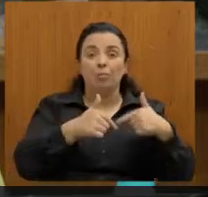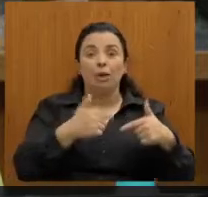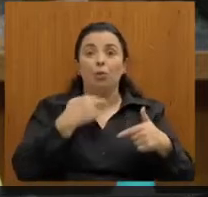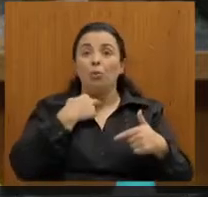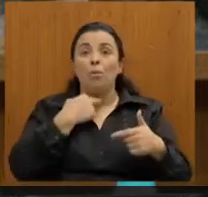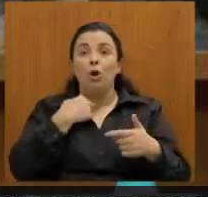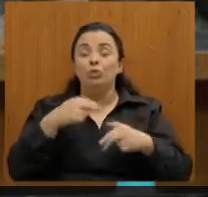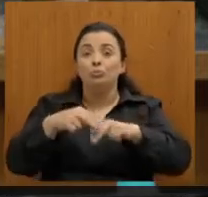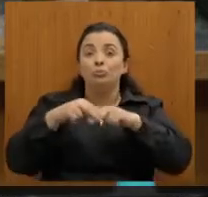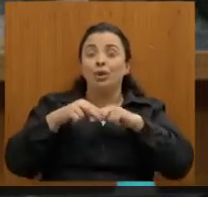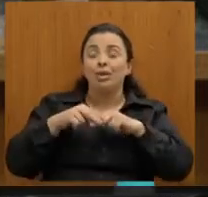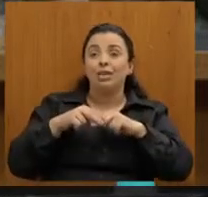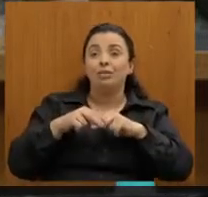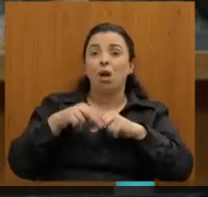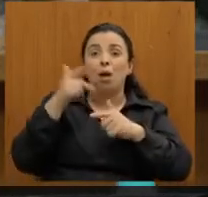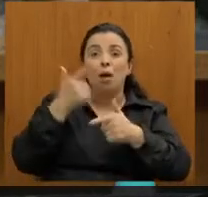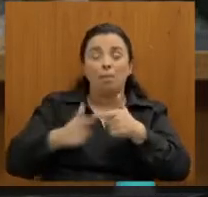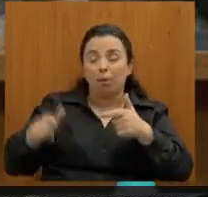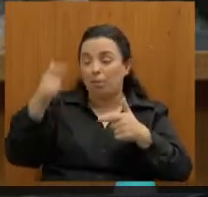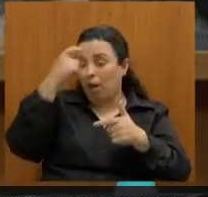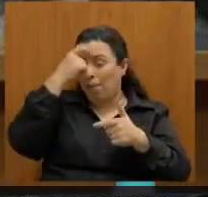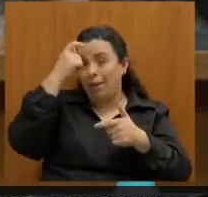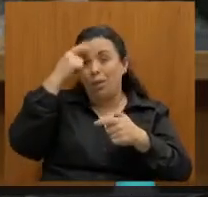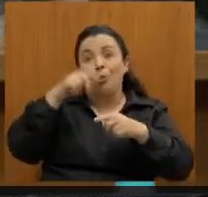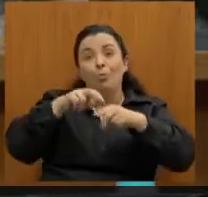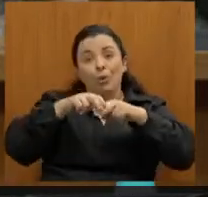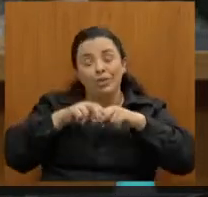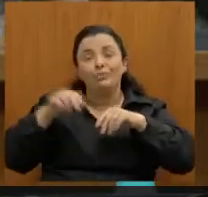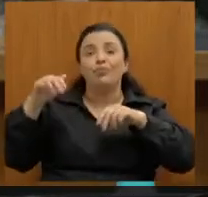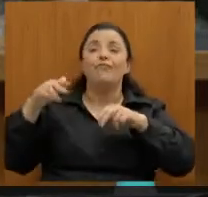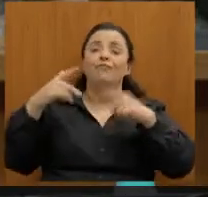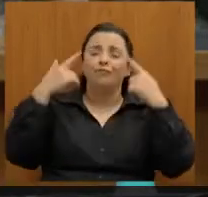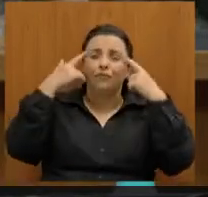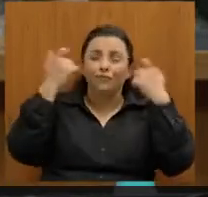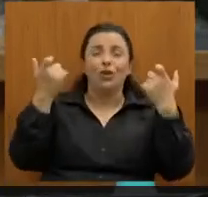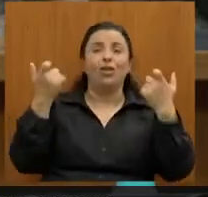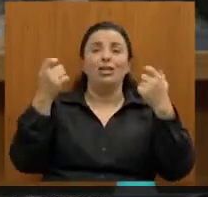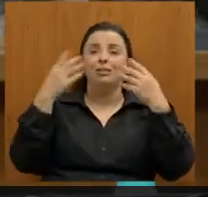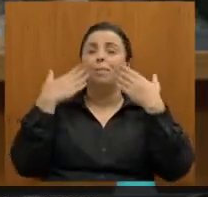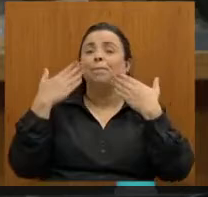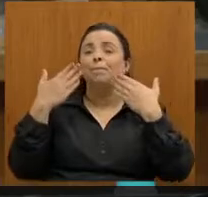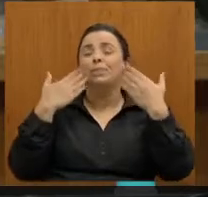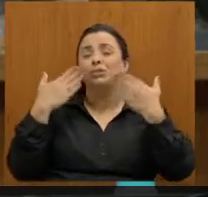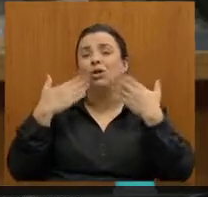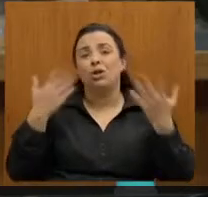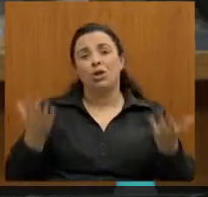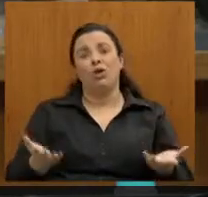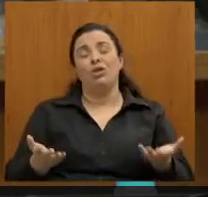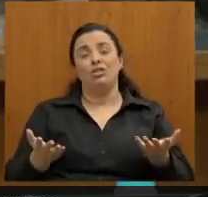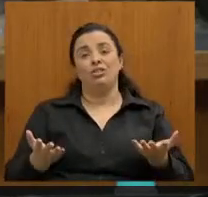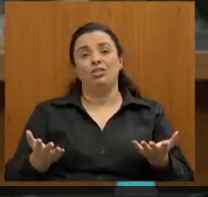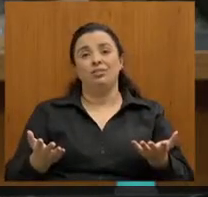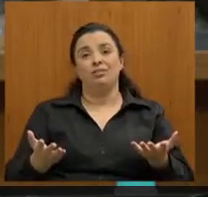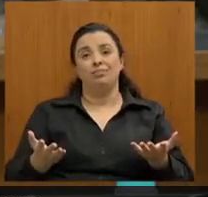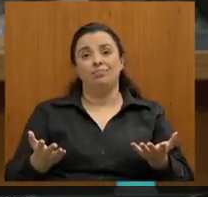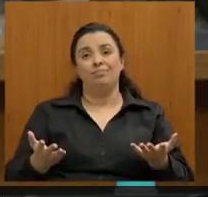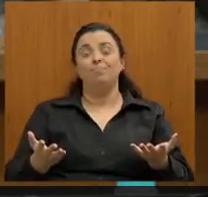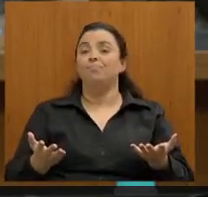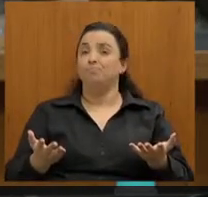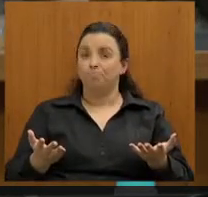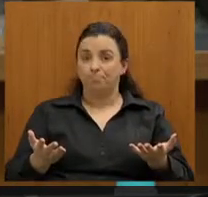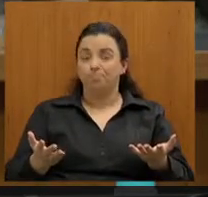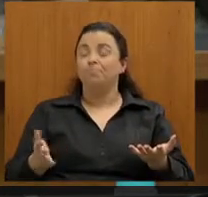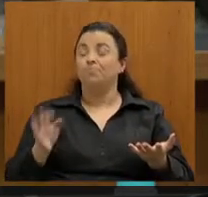que estamos caminhando positivamente também para um enfrentamento específico da violência psicológica